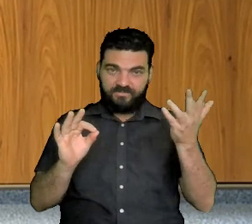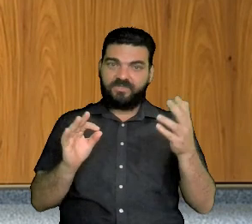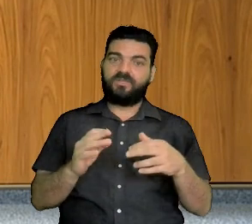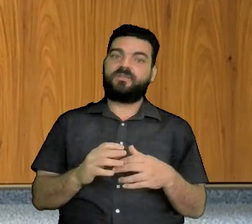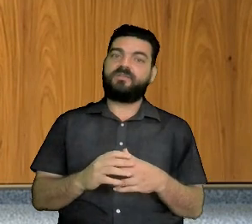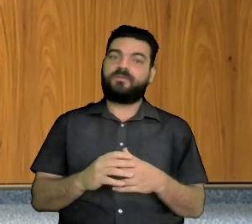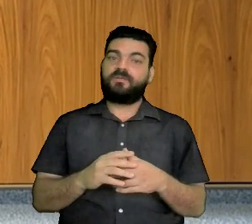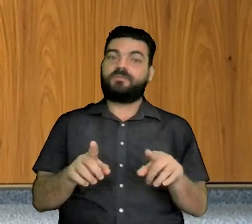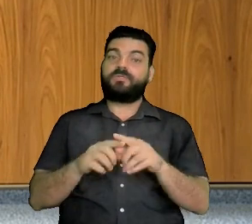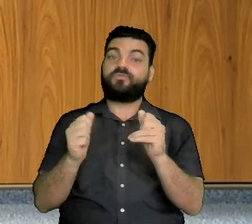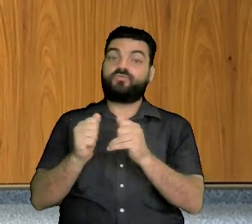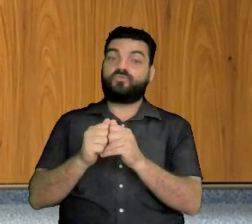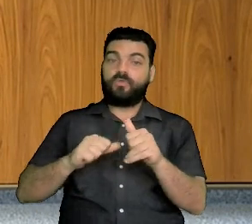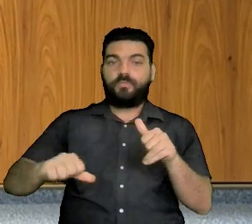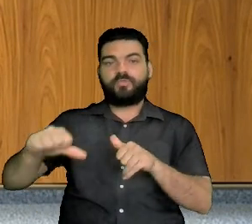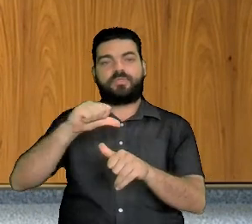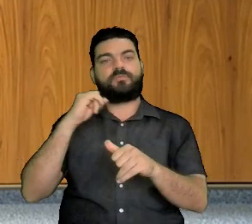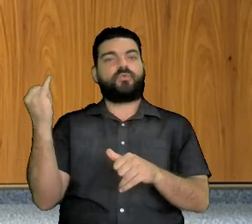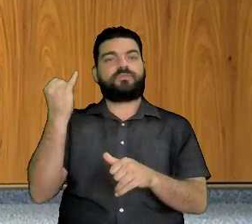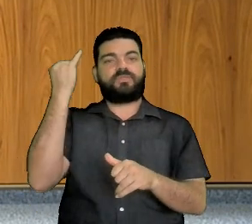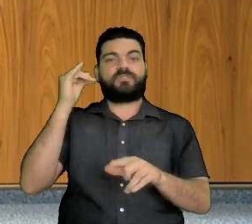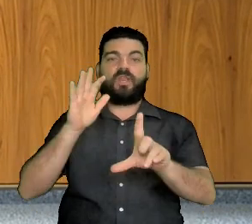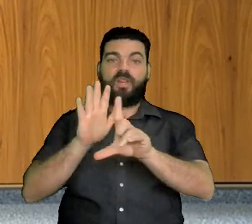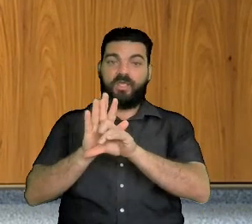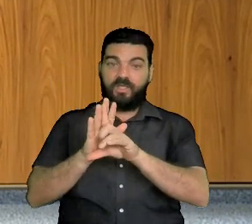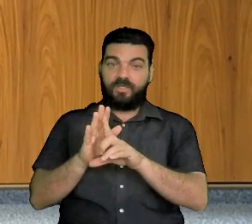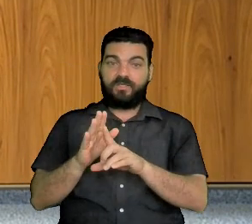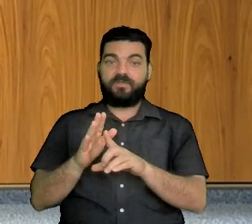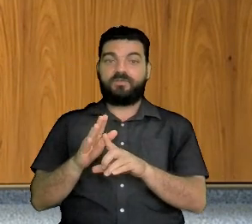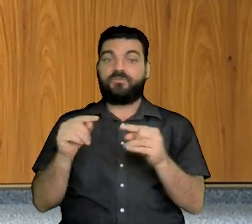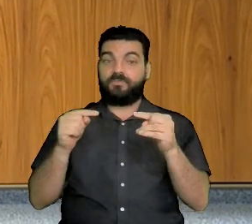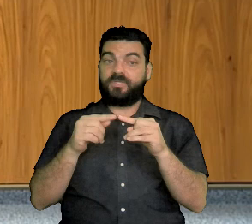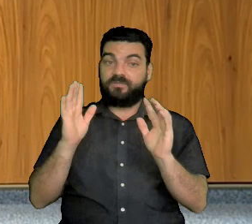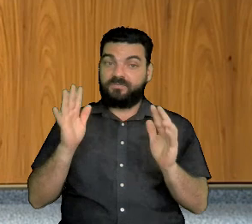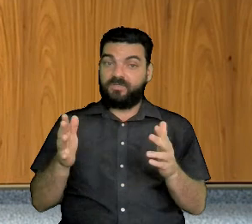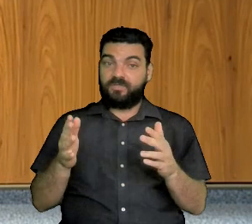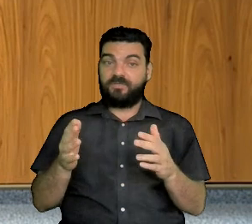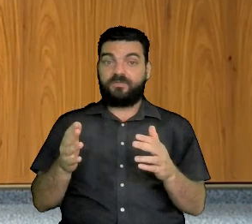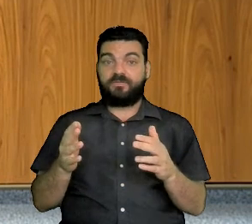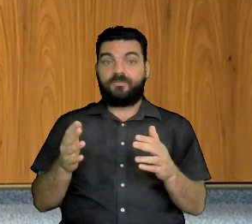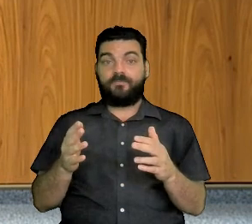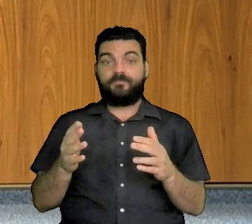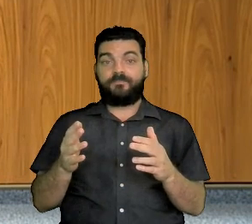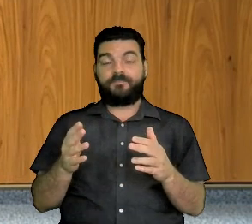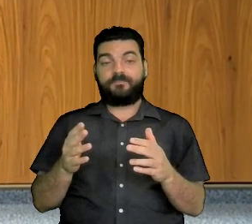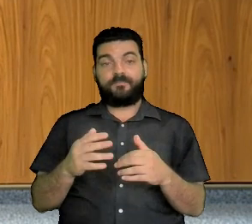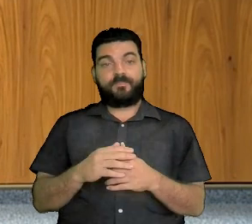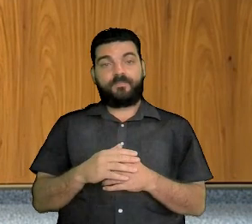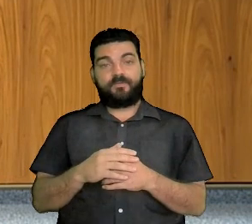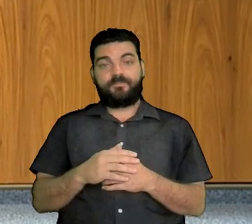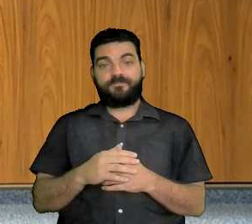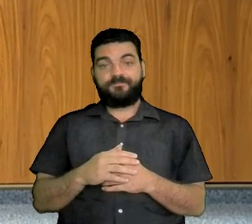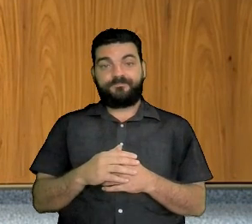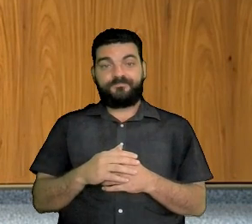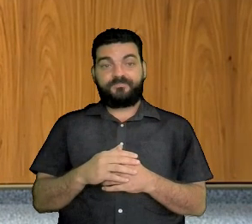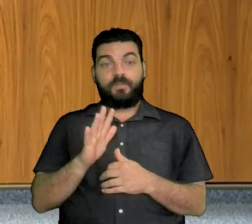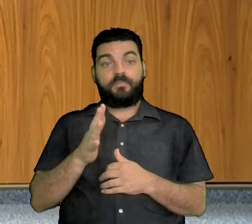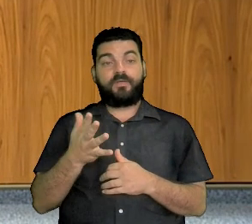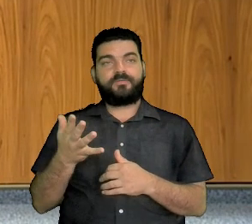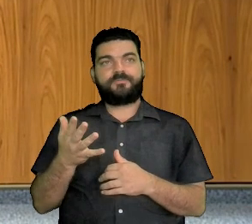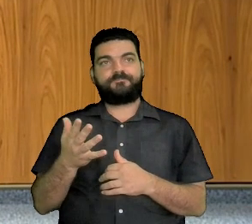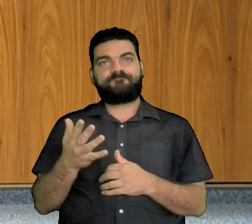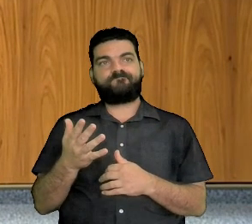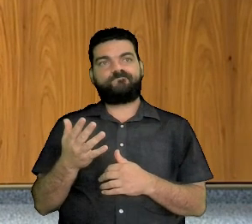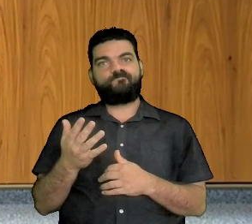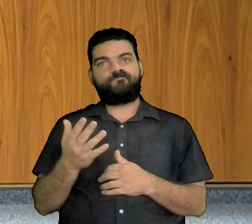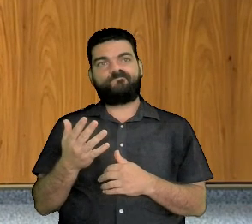mudança de cultura, e ela vem acontecendo, e junto com alterações importantes na legislação, como foi falado, objeto de tudo que